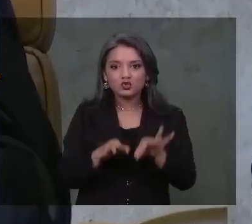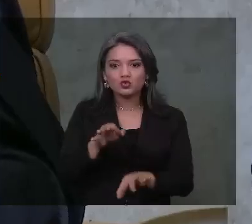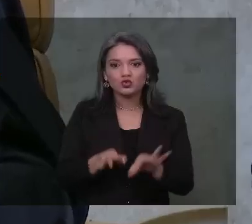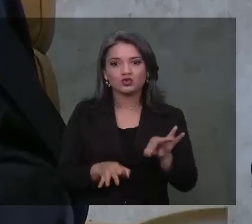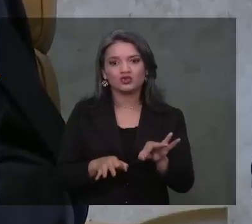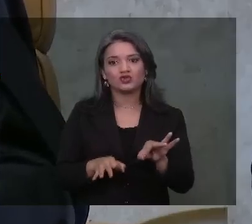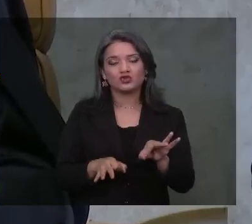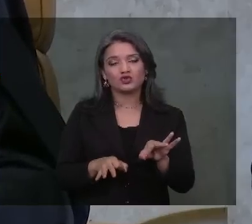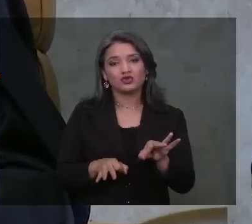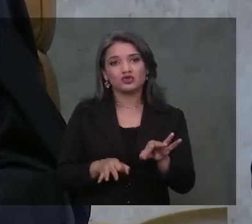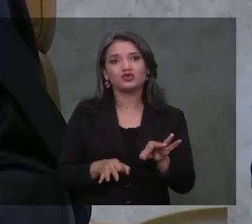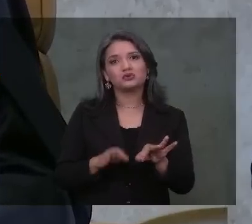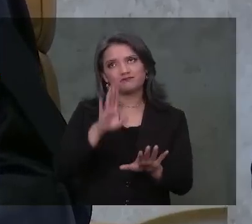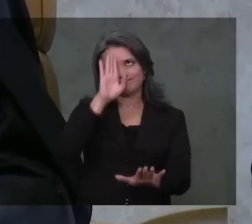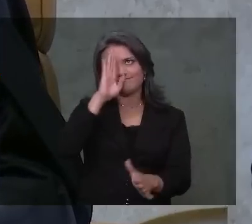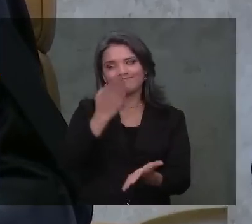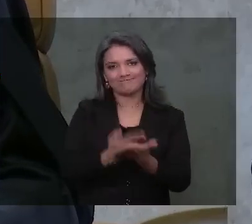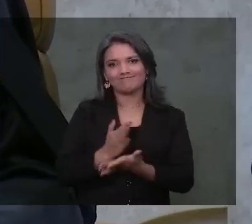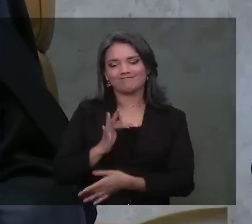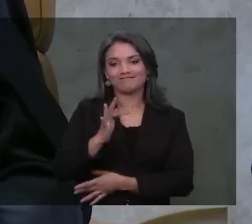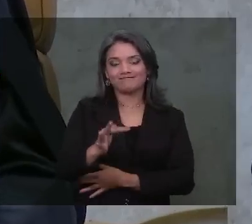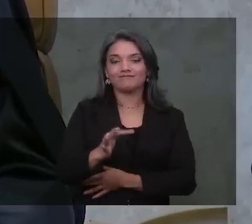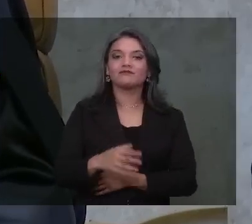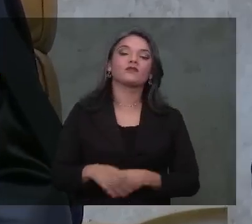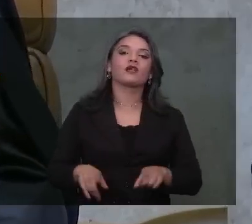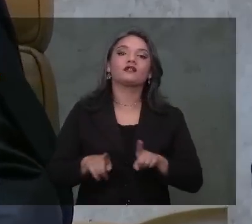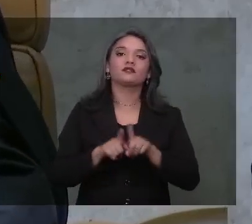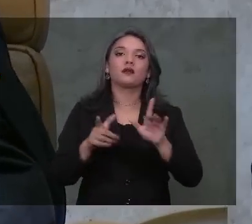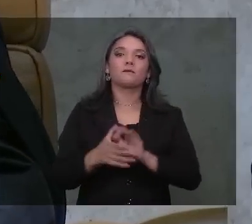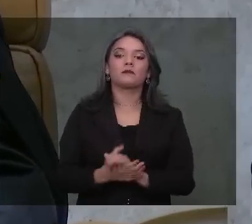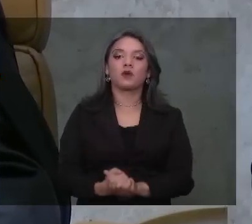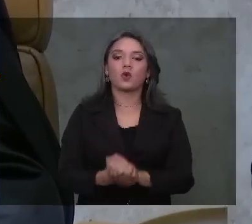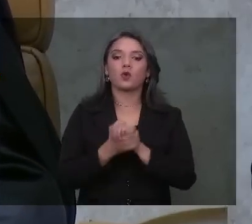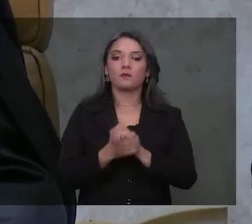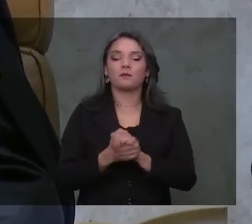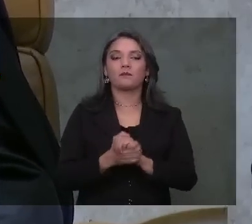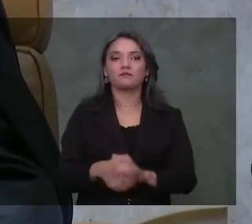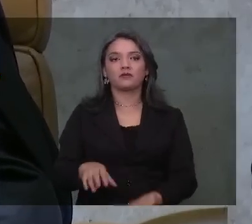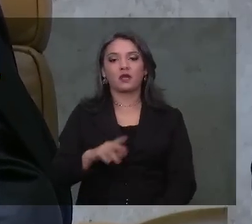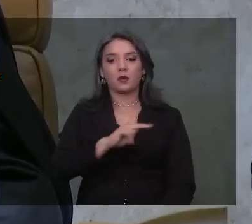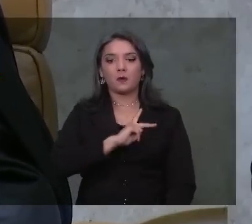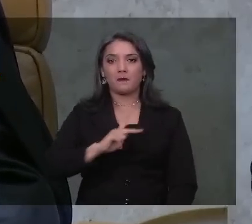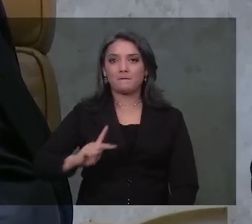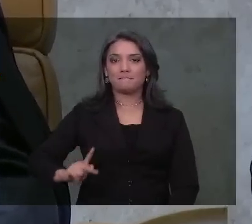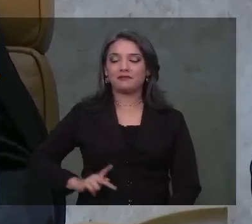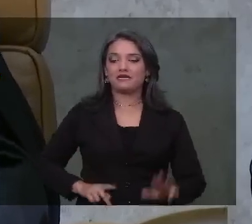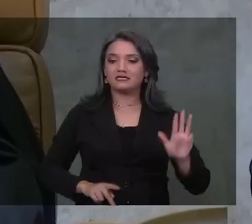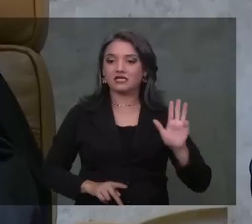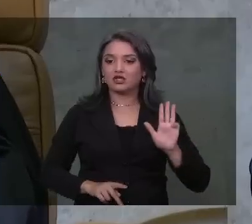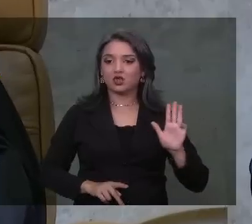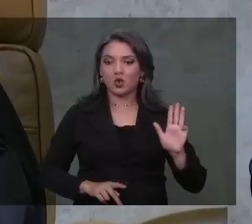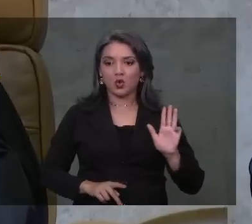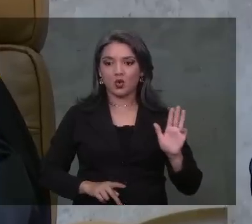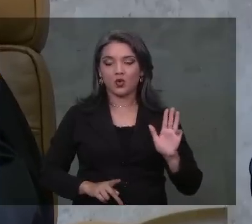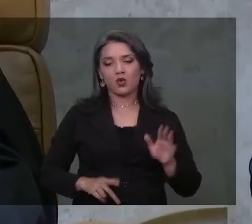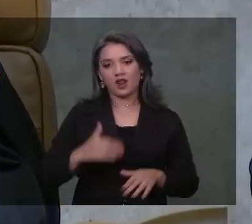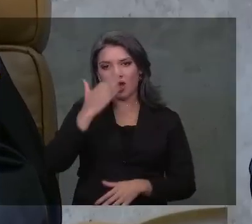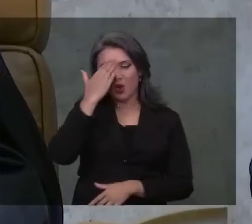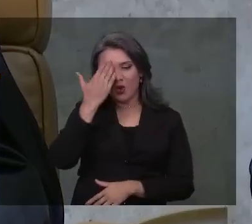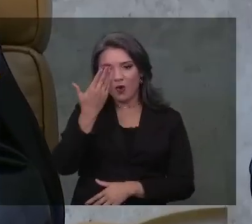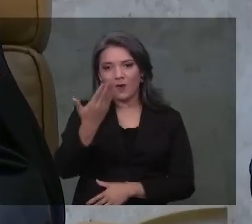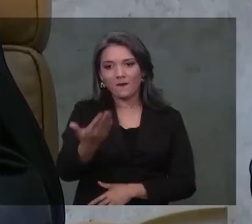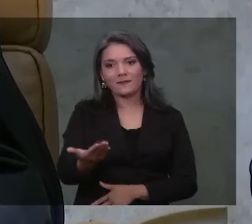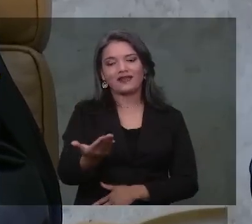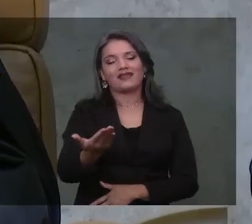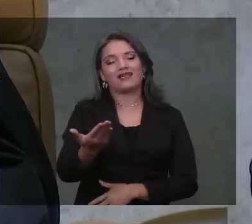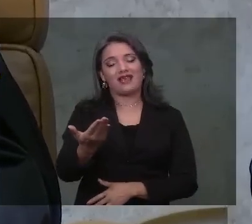dia. Aproveito para saudar também o presidente Lula, cuja presença agradeço de coração na véspera de uma